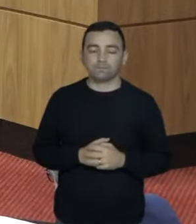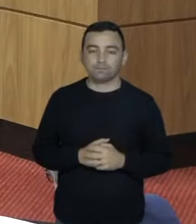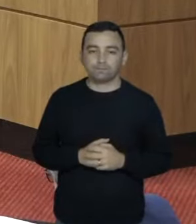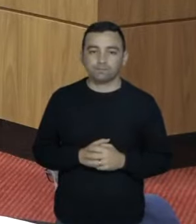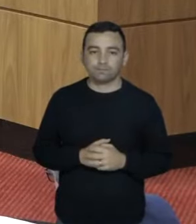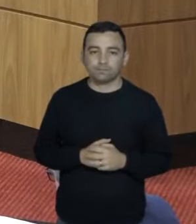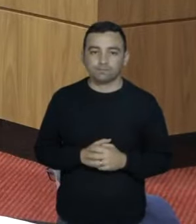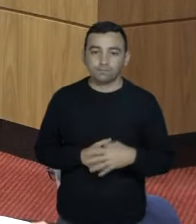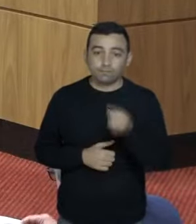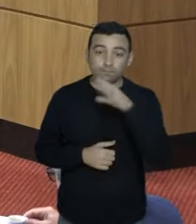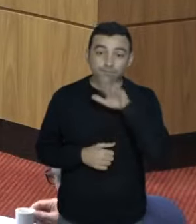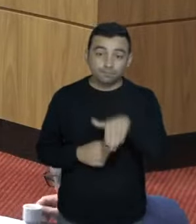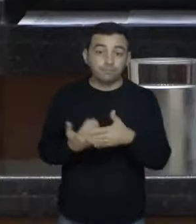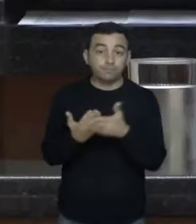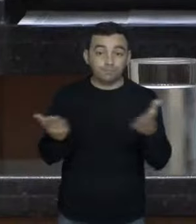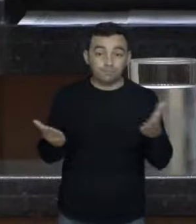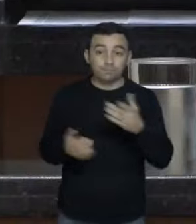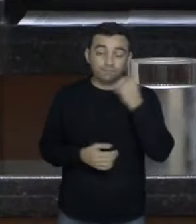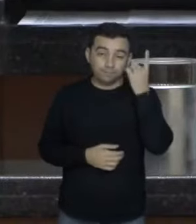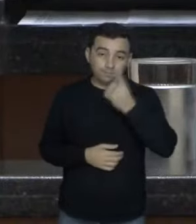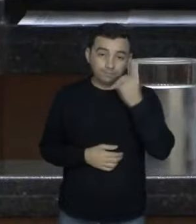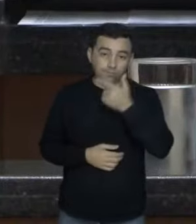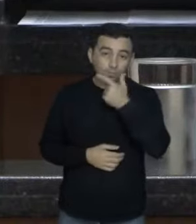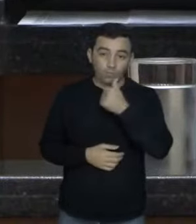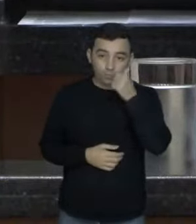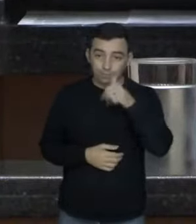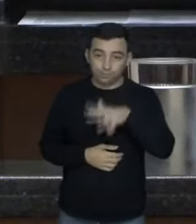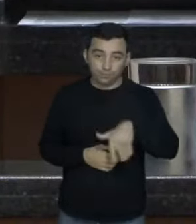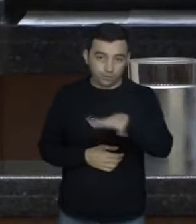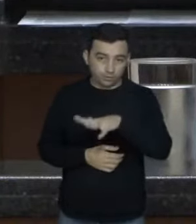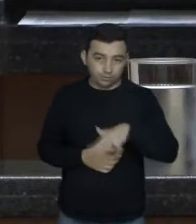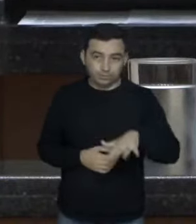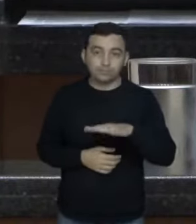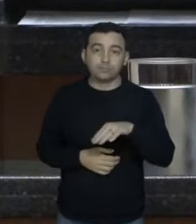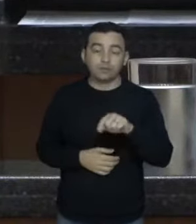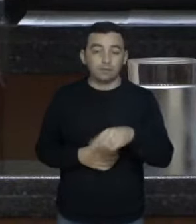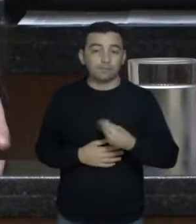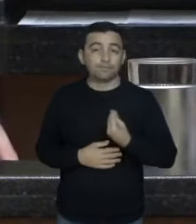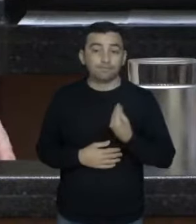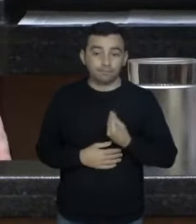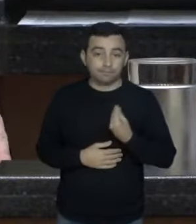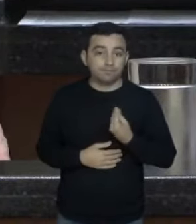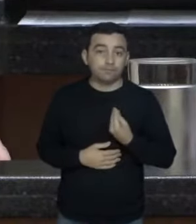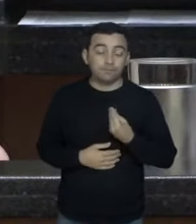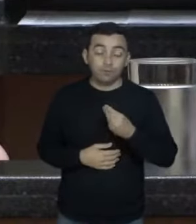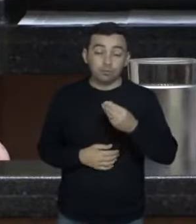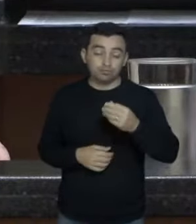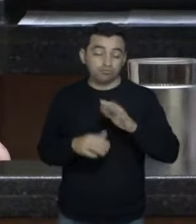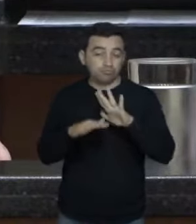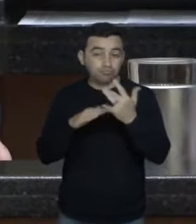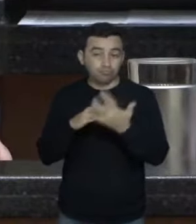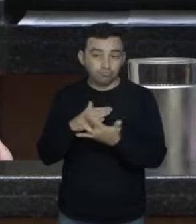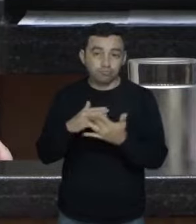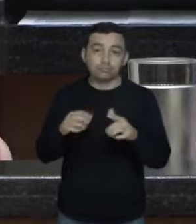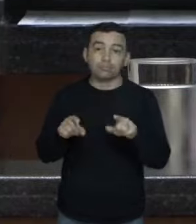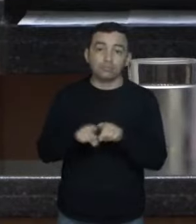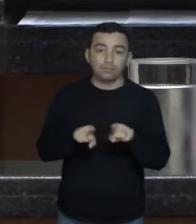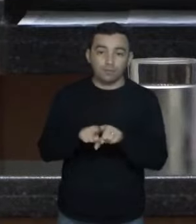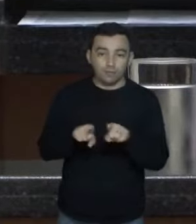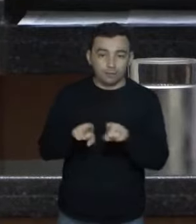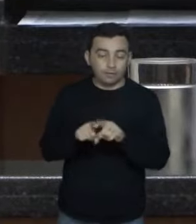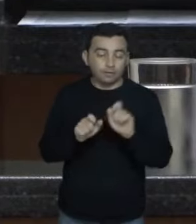Boa tarde senhoras deputados deputadas todos aqueles e aquelas que nos acompanham pelas redes sociais TV